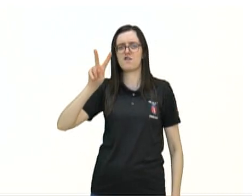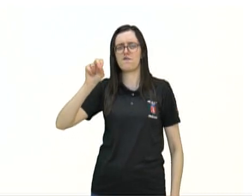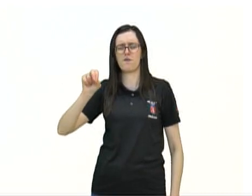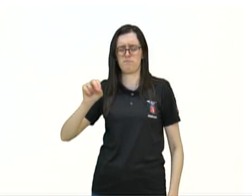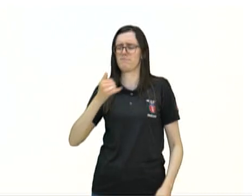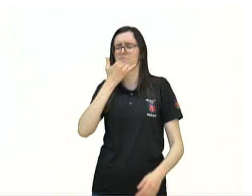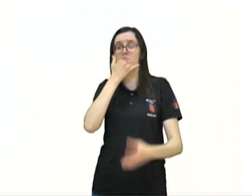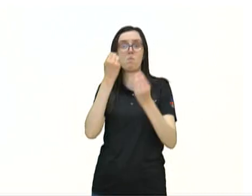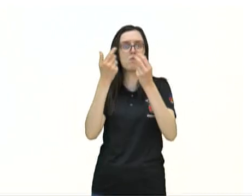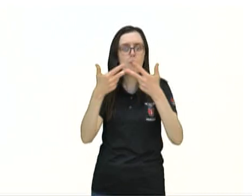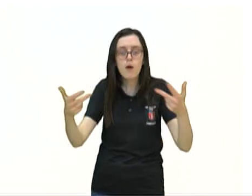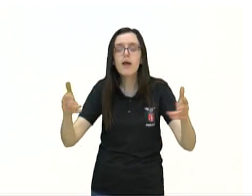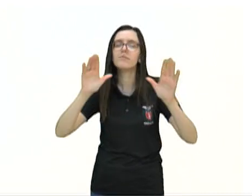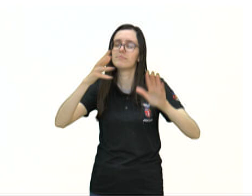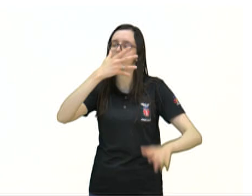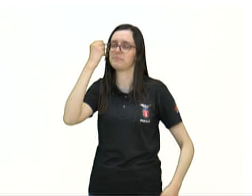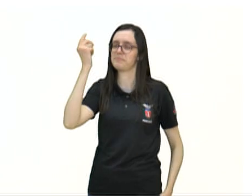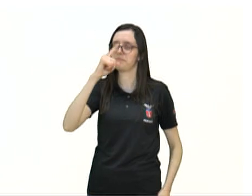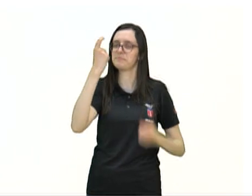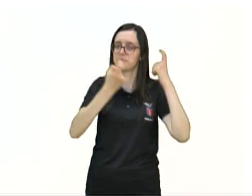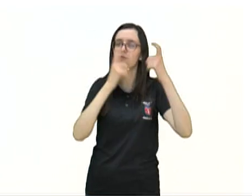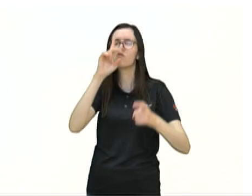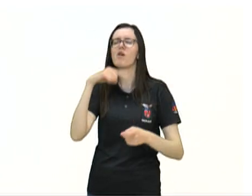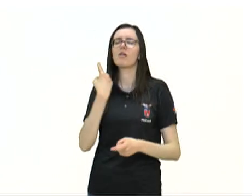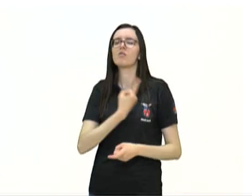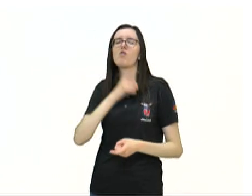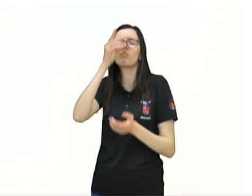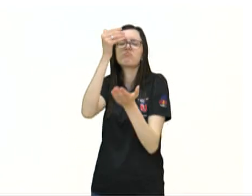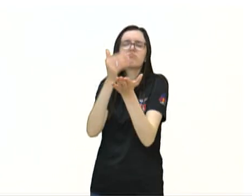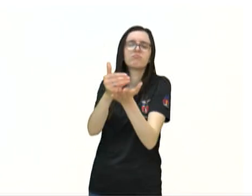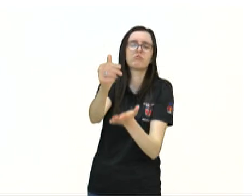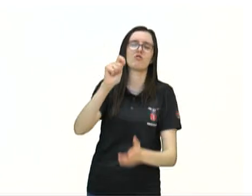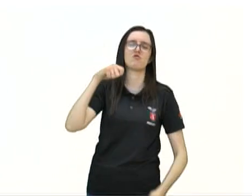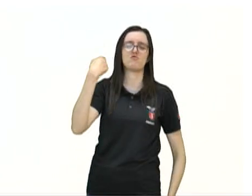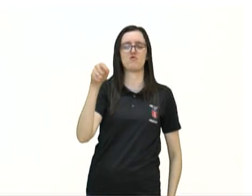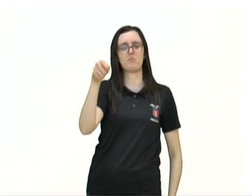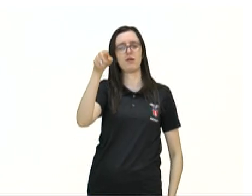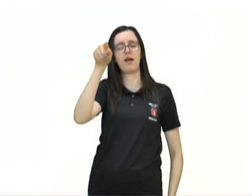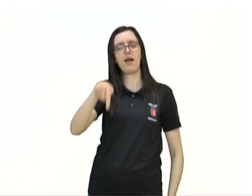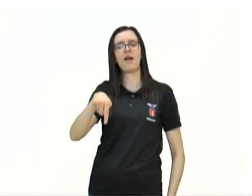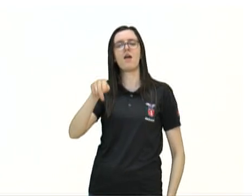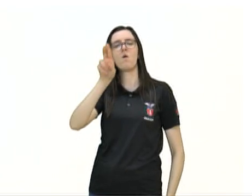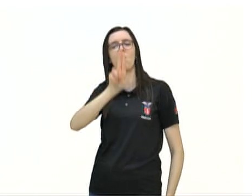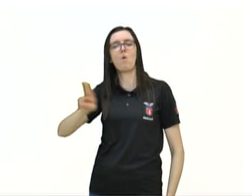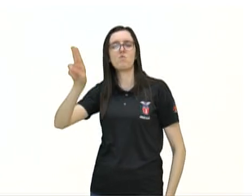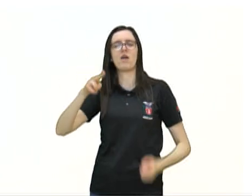se preocupem. Lembra que nós vamos somente fazer uma introdução a respeito da utilização desses verbos, como eles